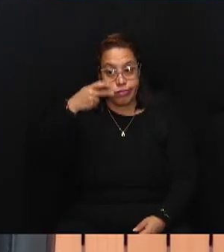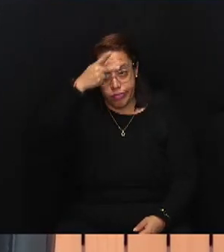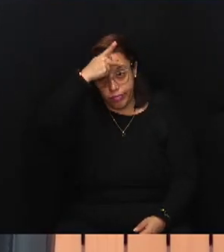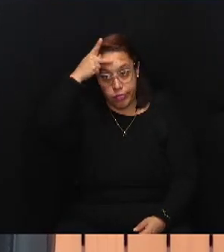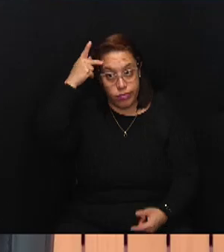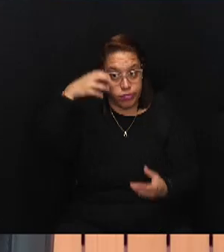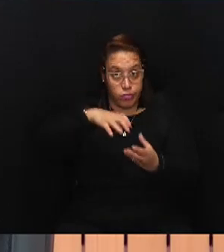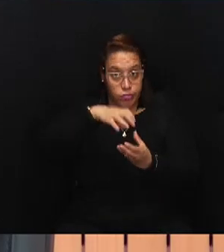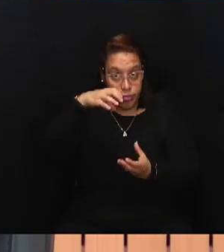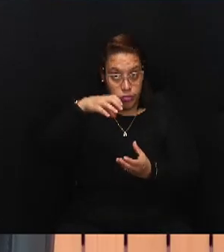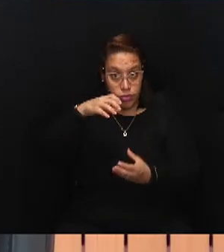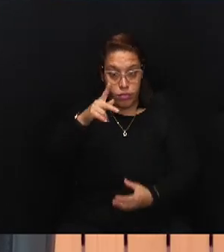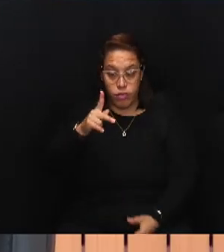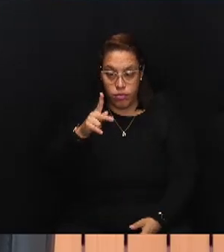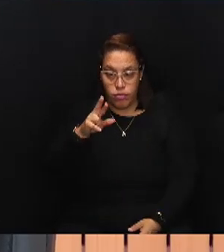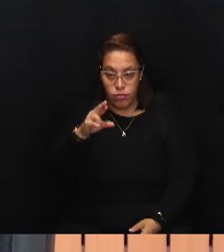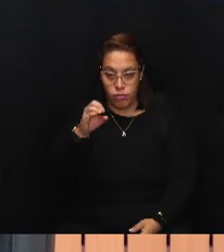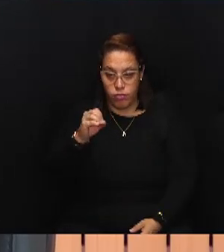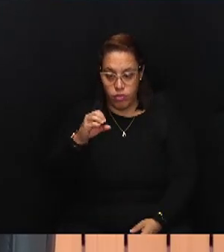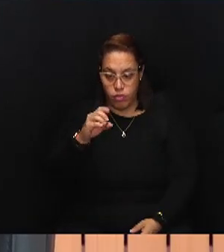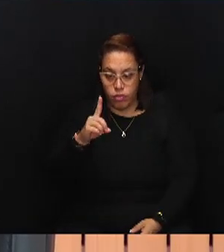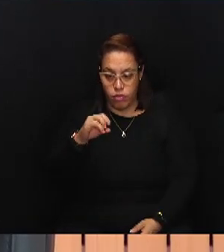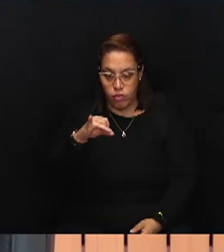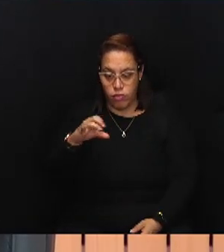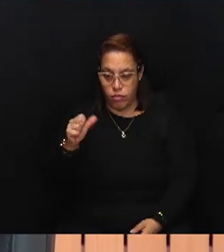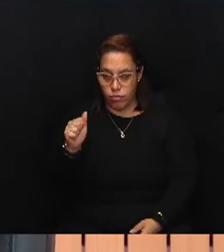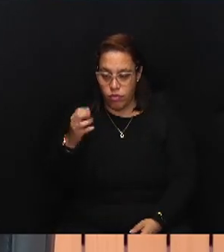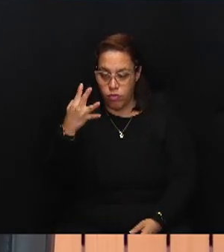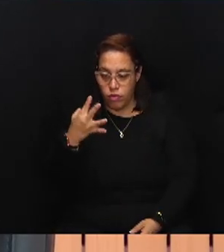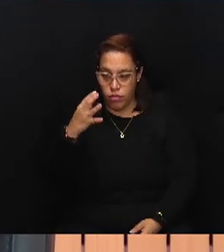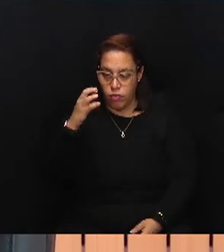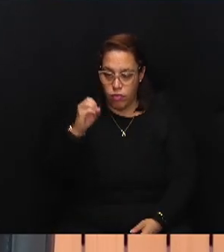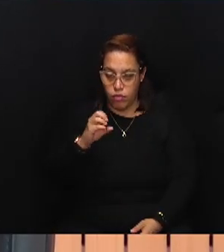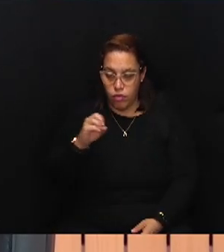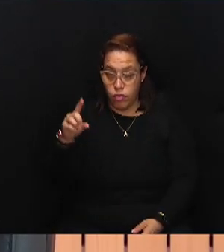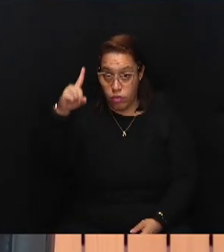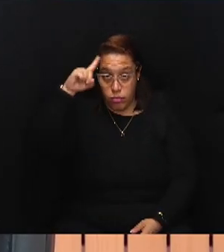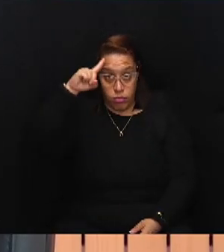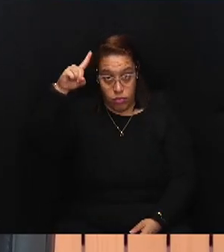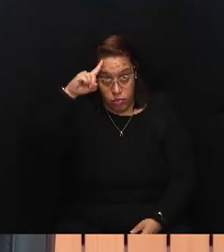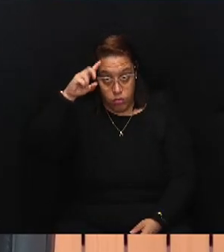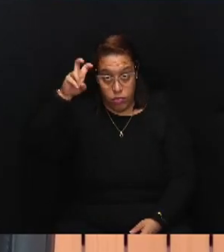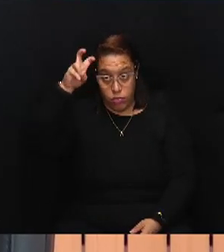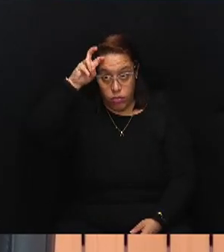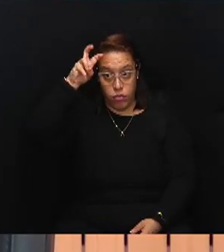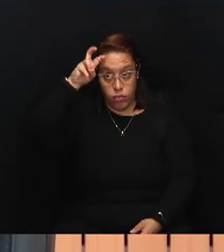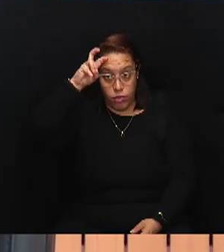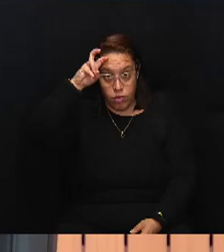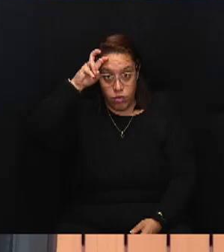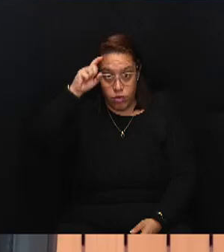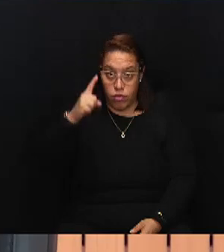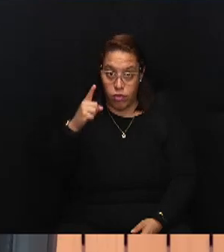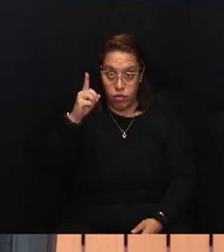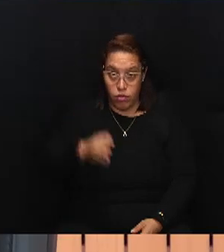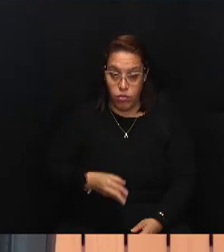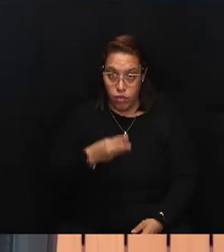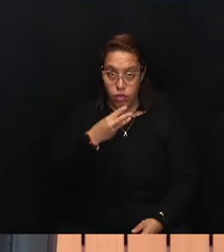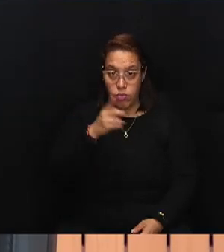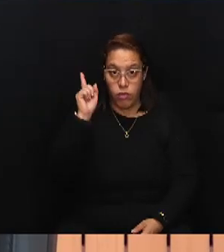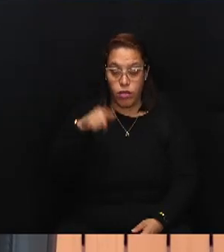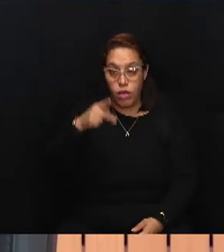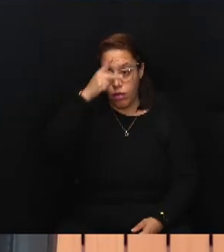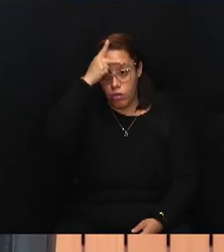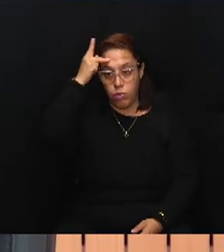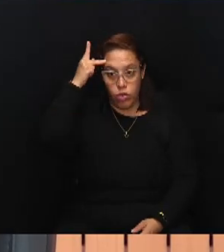na cozinha do Prodica, são aproximadamente 400 refeições por dia à quinta-feira. Um terço desse pessoal é